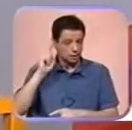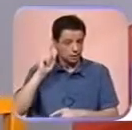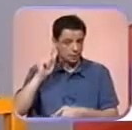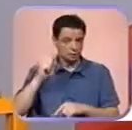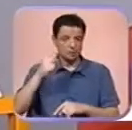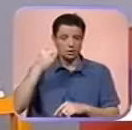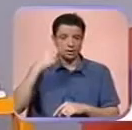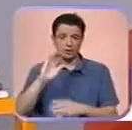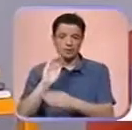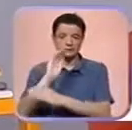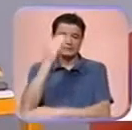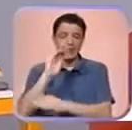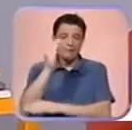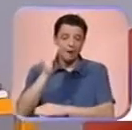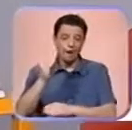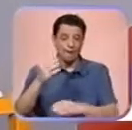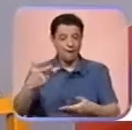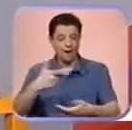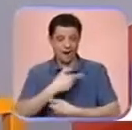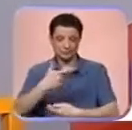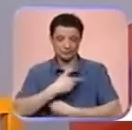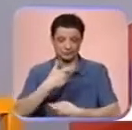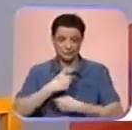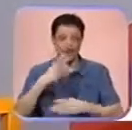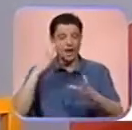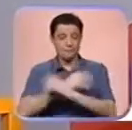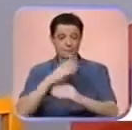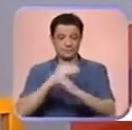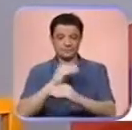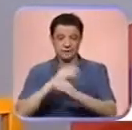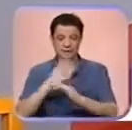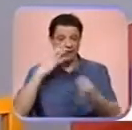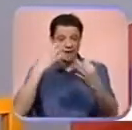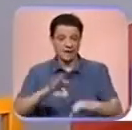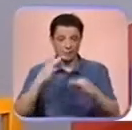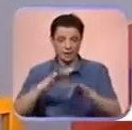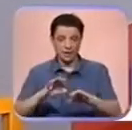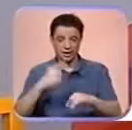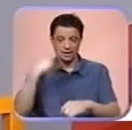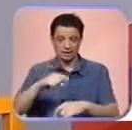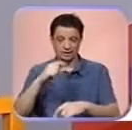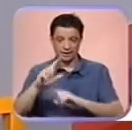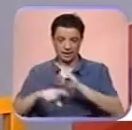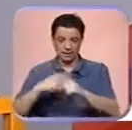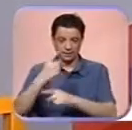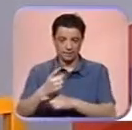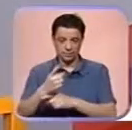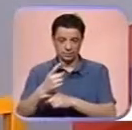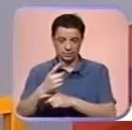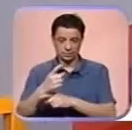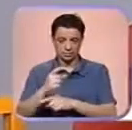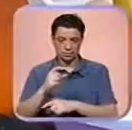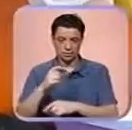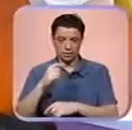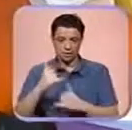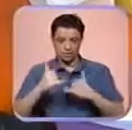E temos aqui o salmão para nos ajudar. Também, passa a publicidade, porque é um produto natural, portanto, íamos a seguir